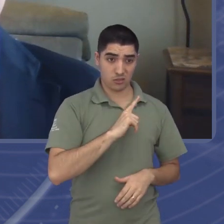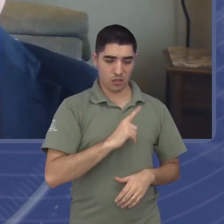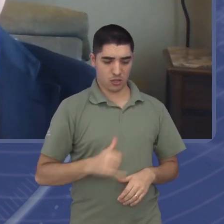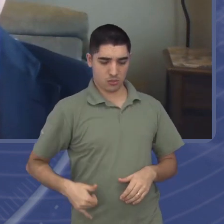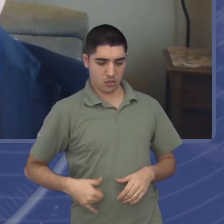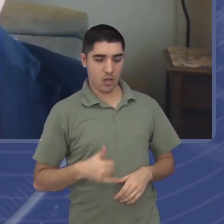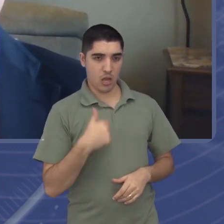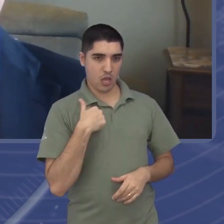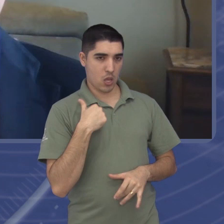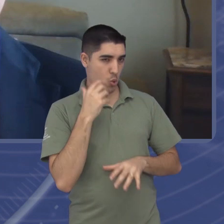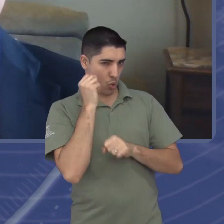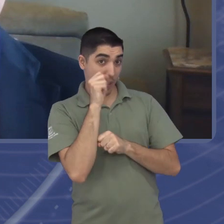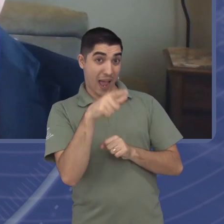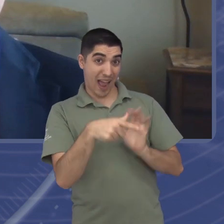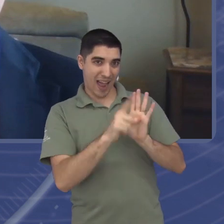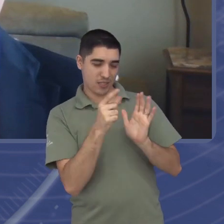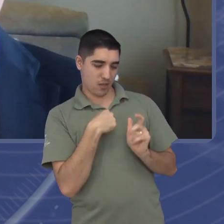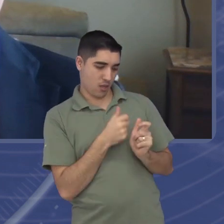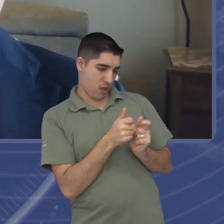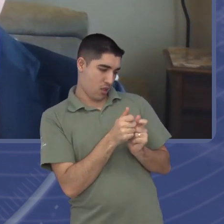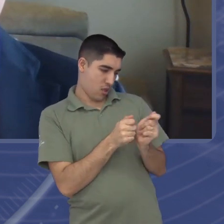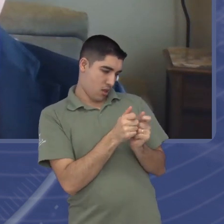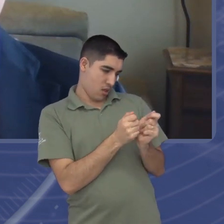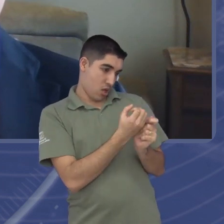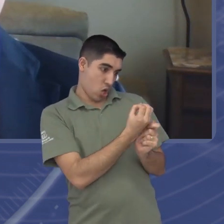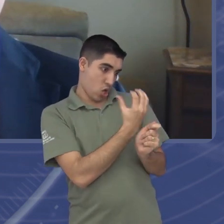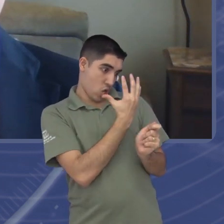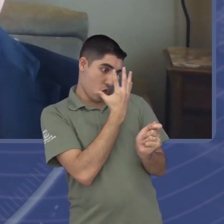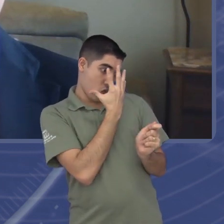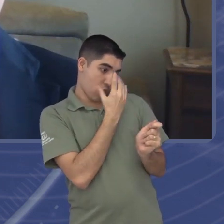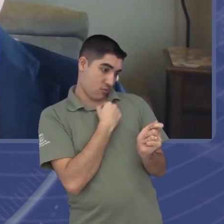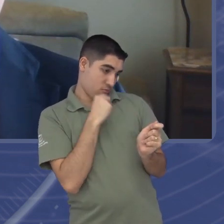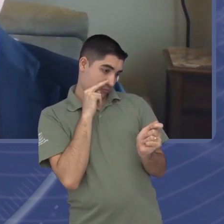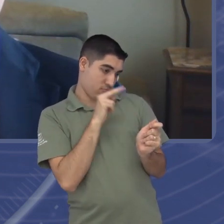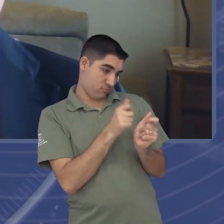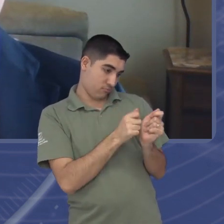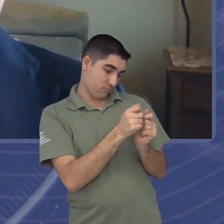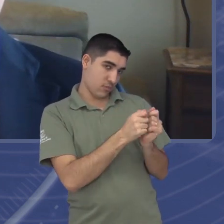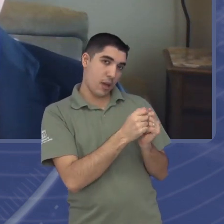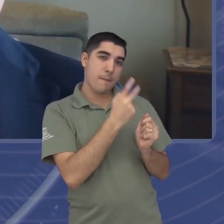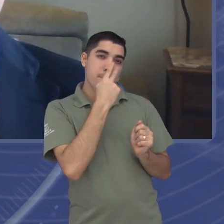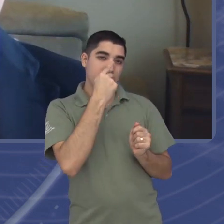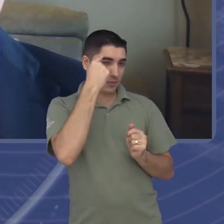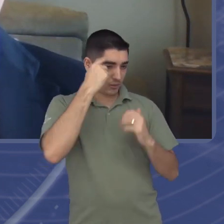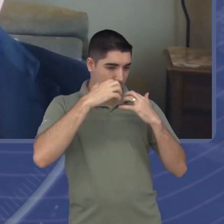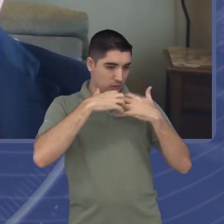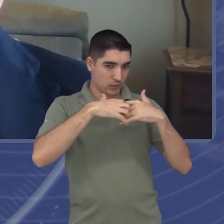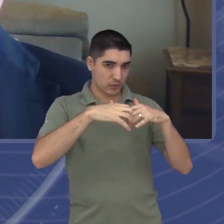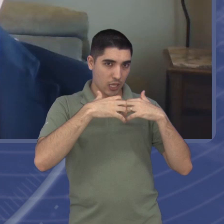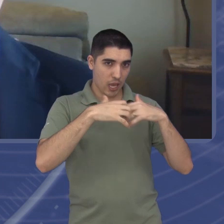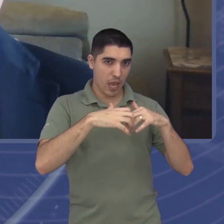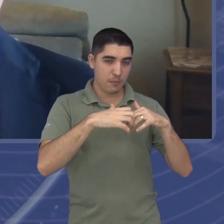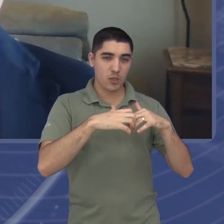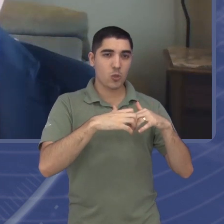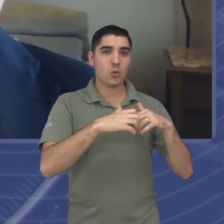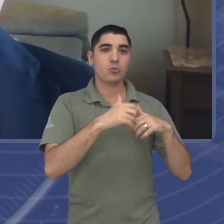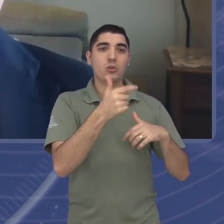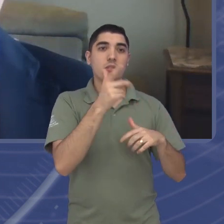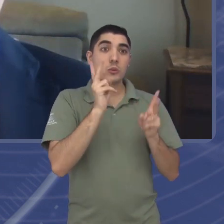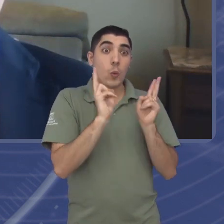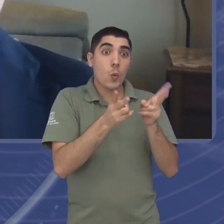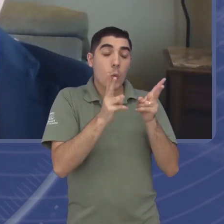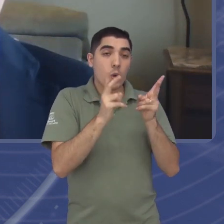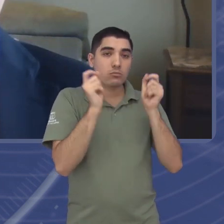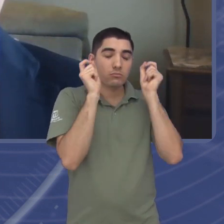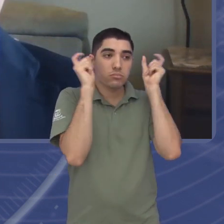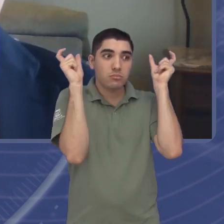luz pouco tempo antes de dormir te deixa ligado, né? Tentar algumas horas antes já ir se